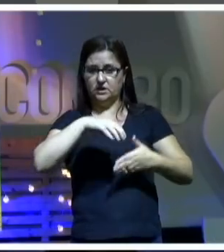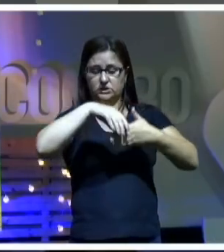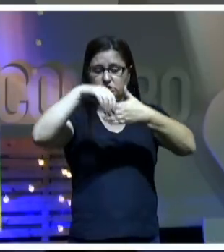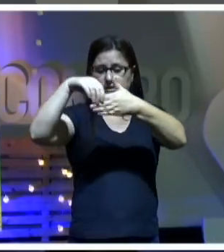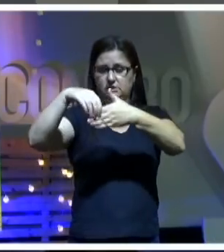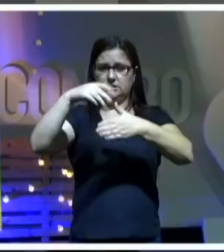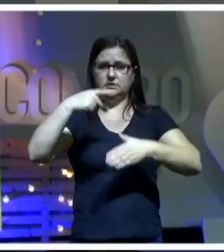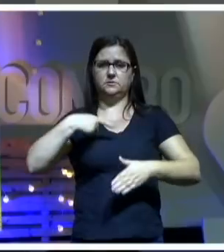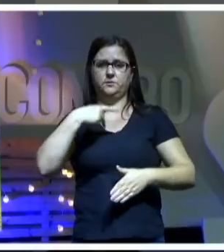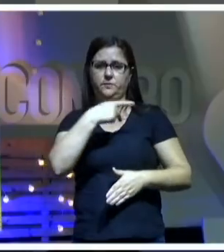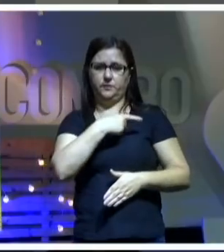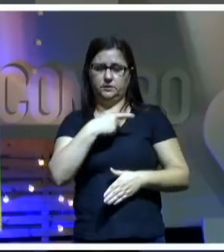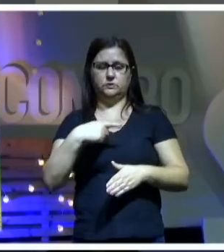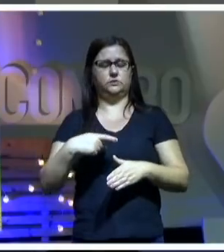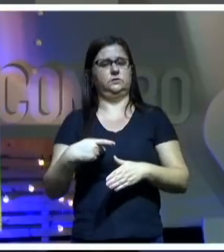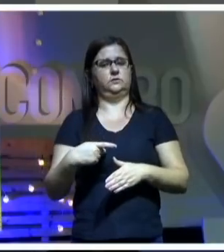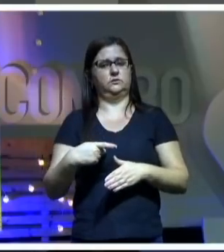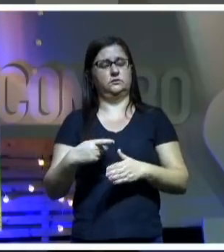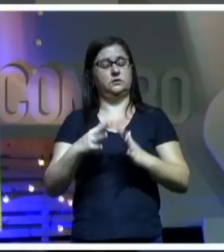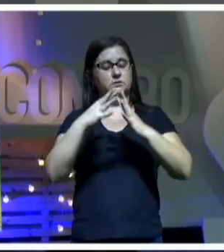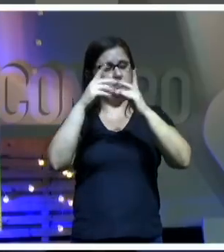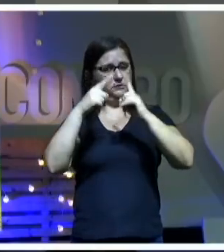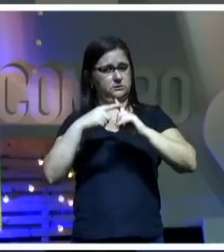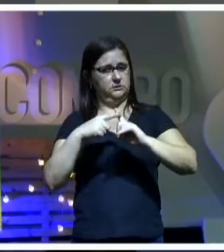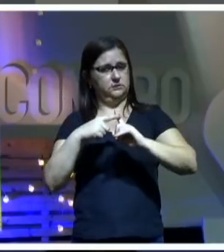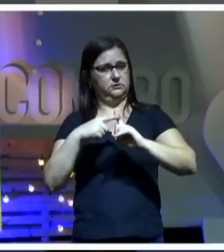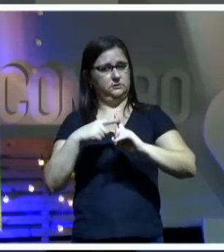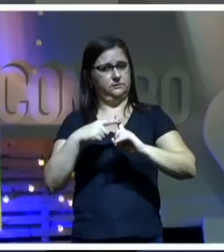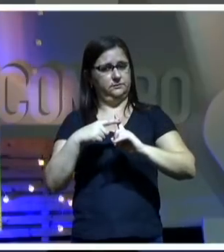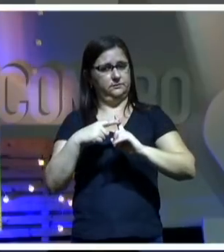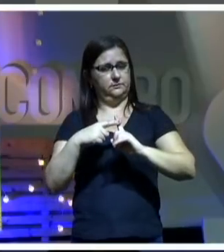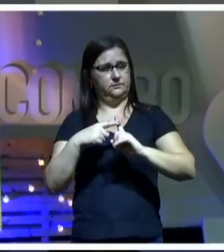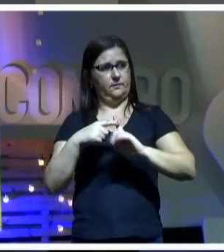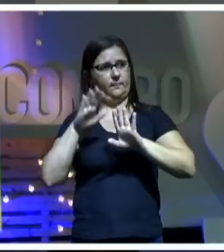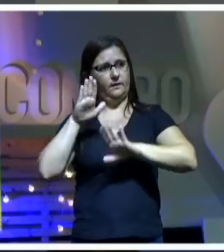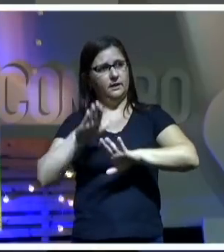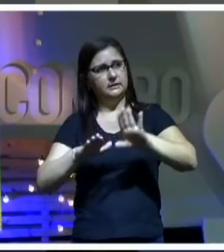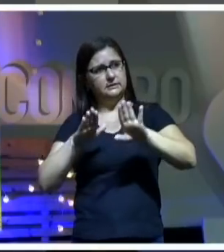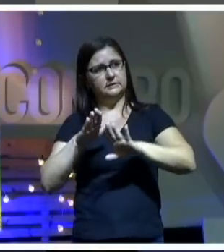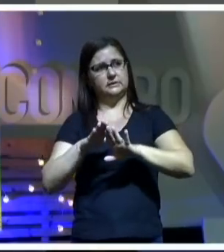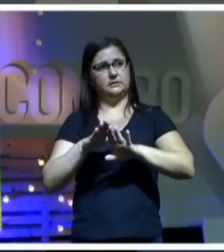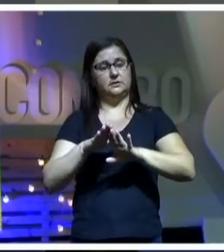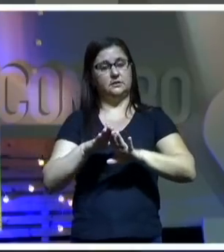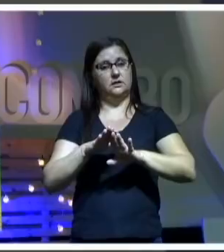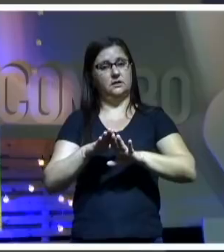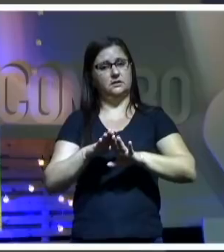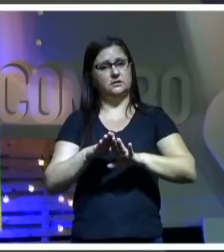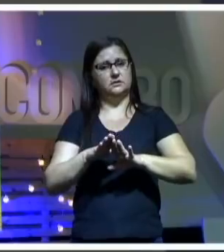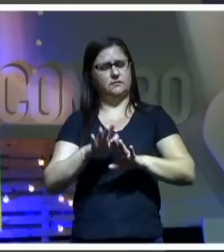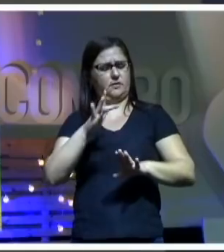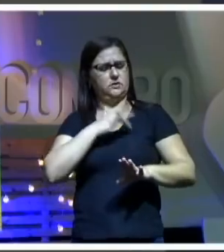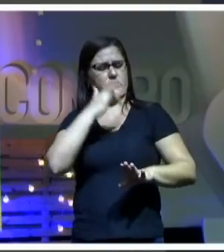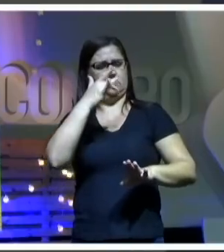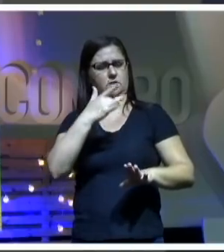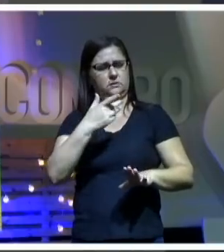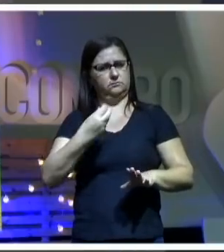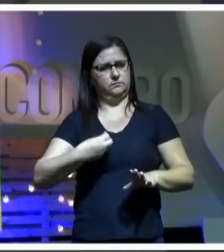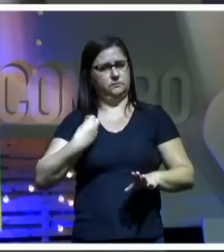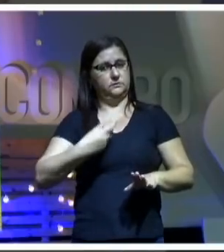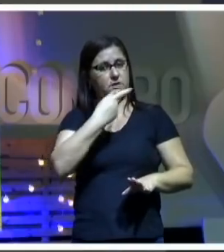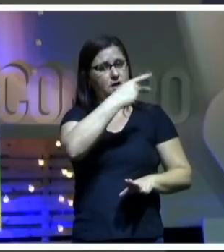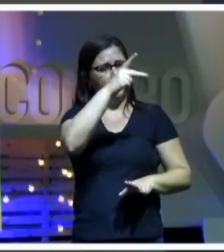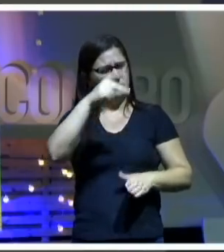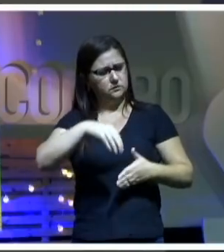e dos pastores dessas igrejas talvez eu vou então tocar na sua vida de líder